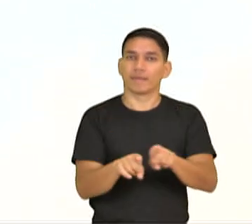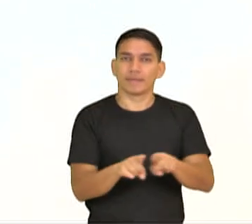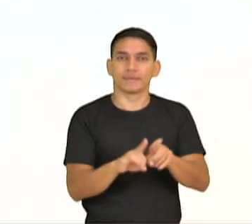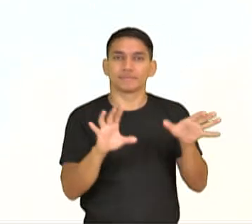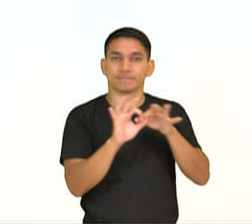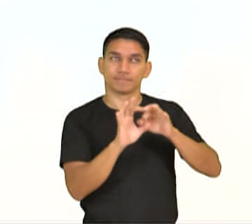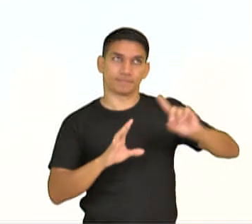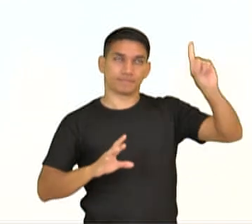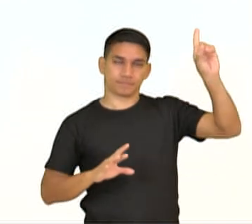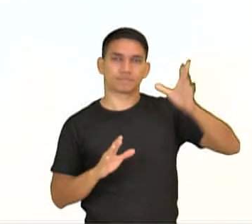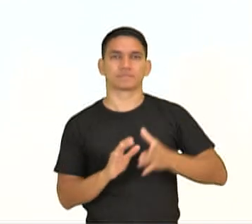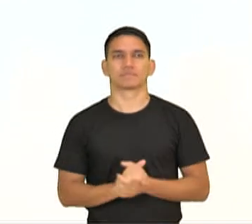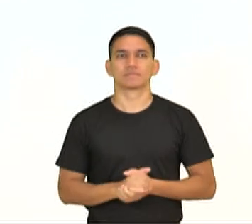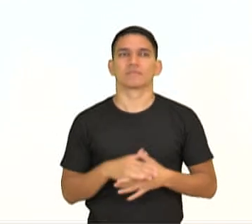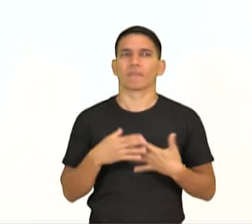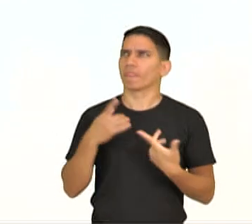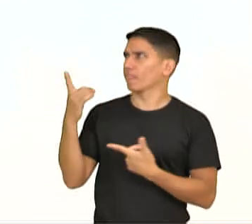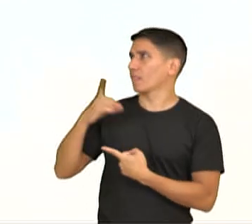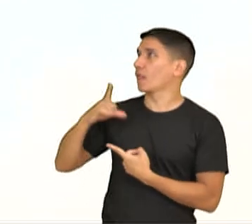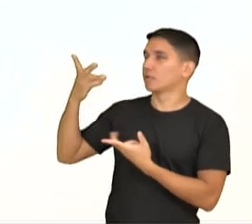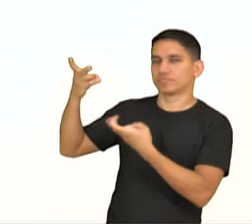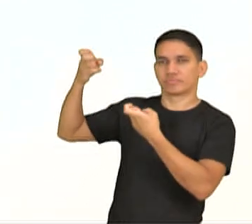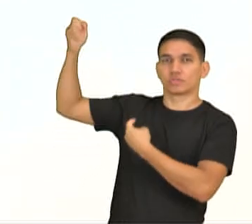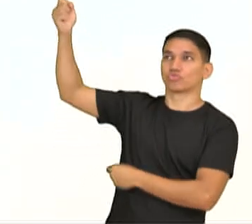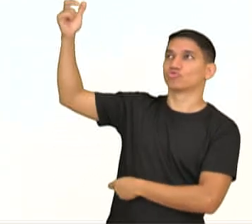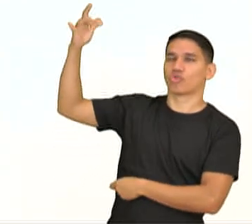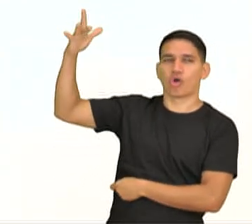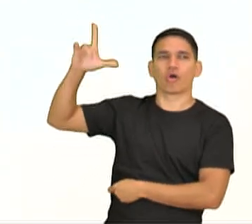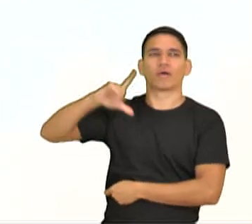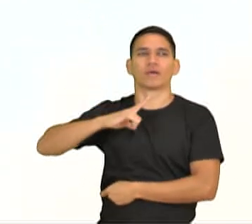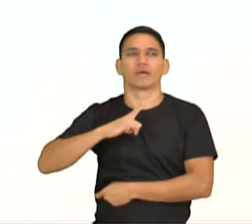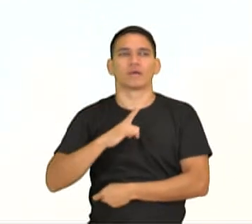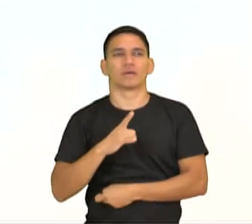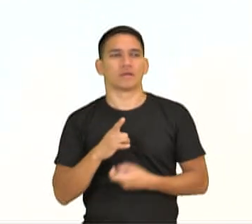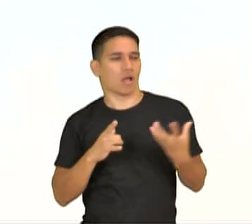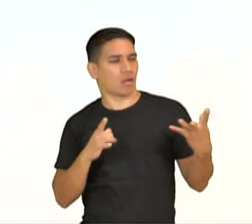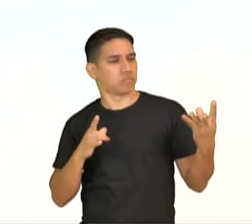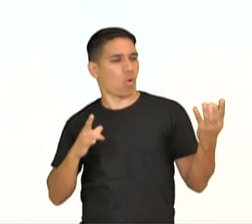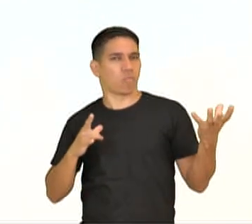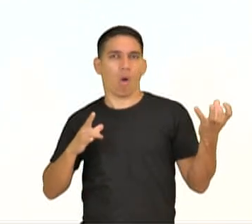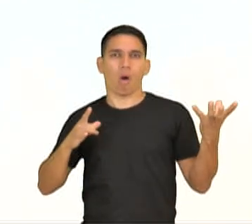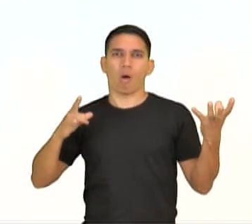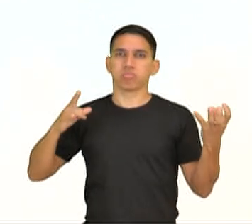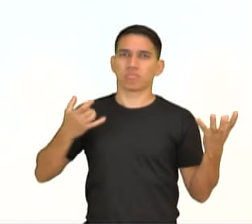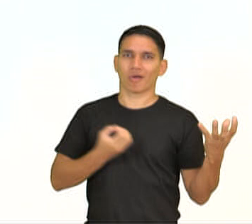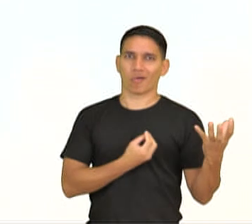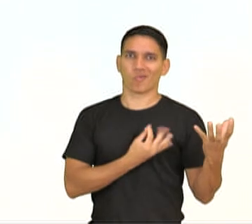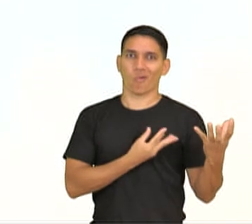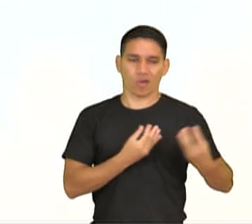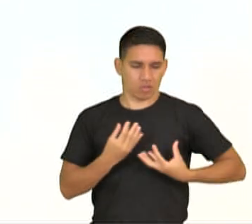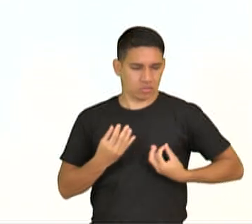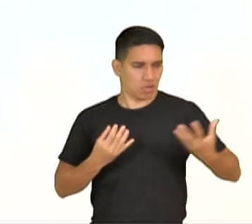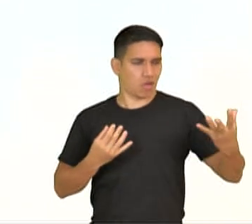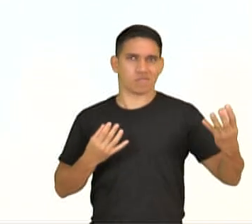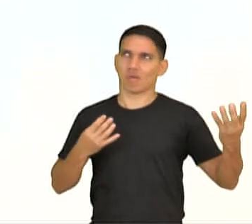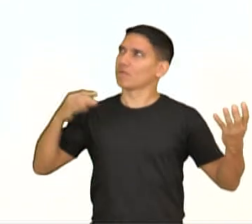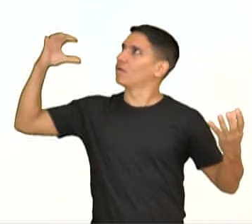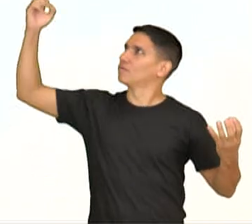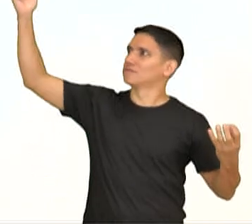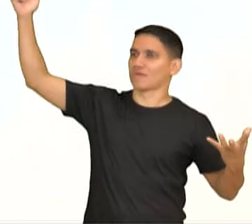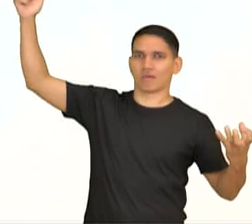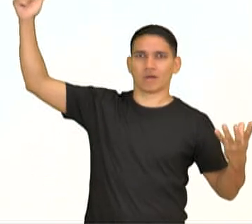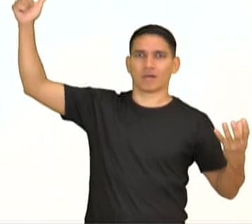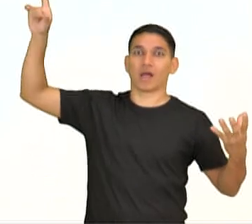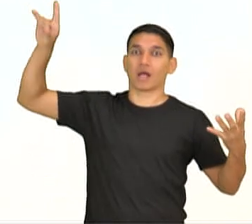aqui vocês podem ver, né? Tem um sol ali iluminando o coração, todas essas analogias que são do universo de compreensão